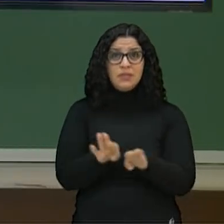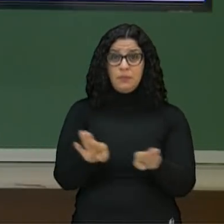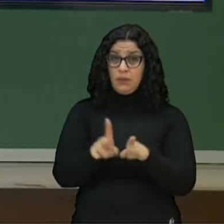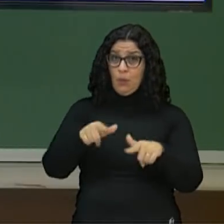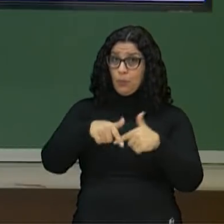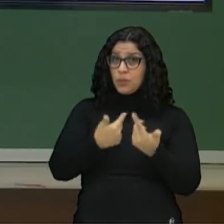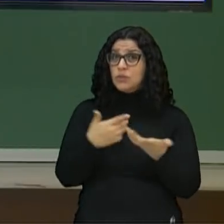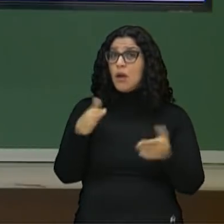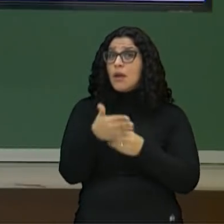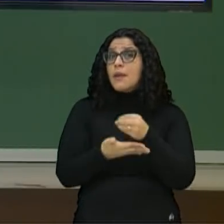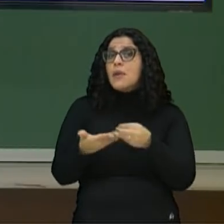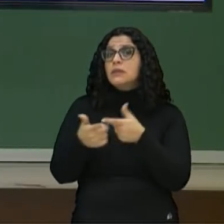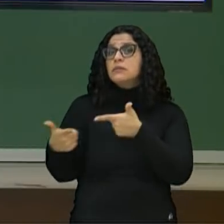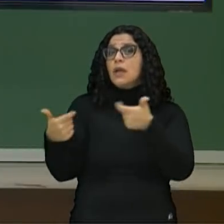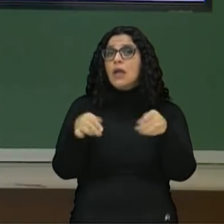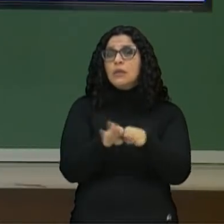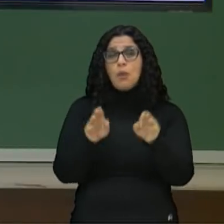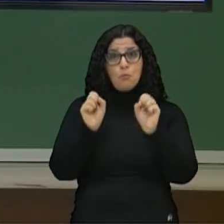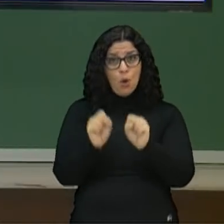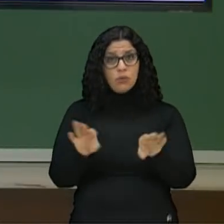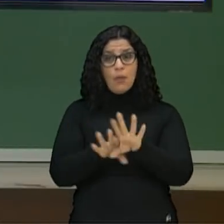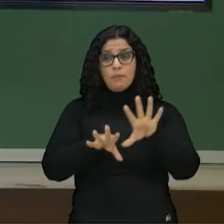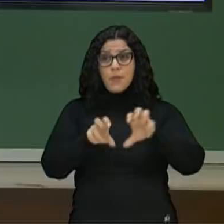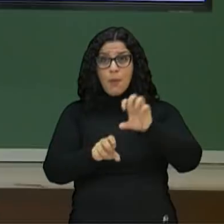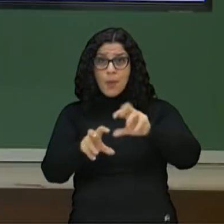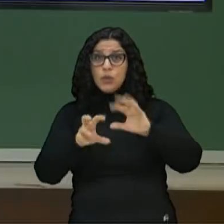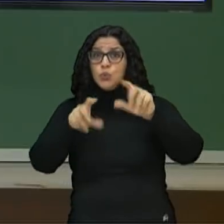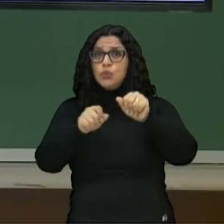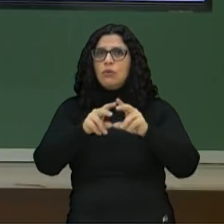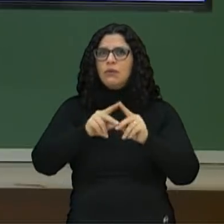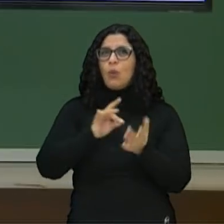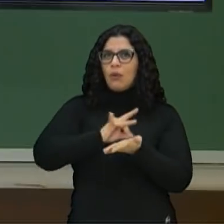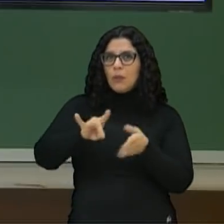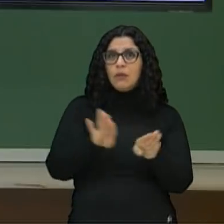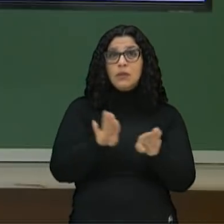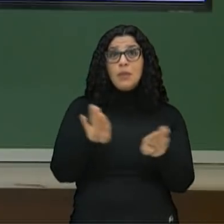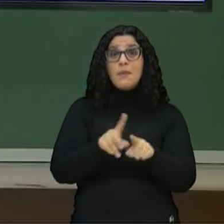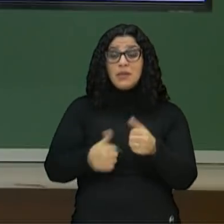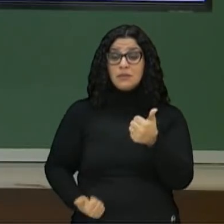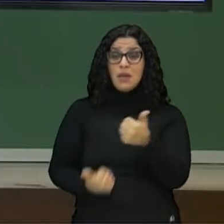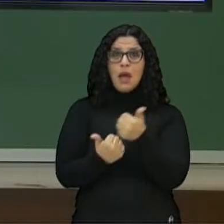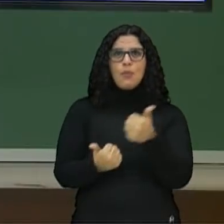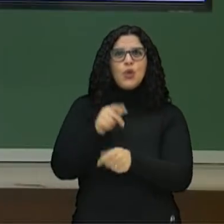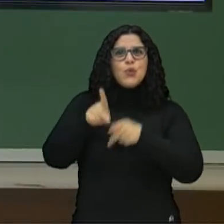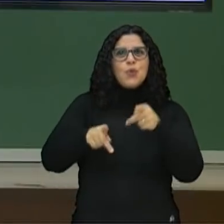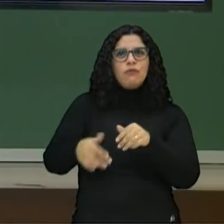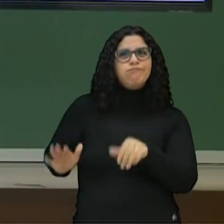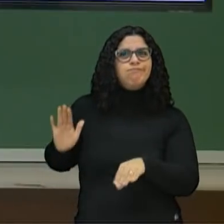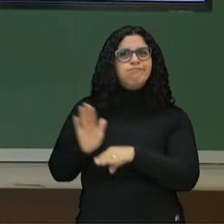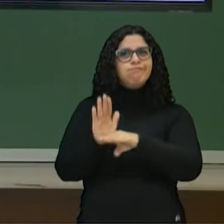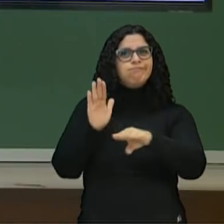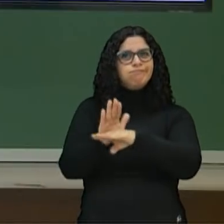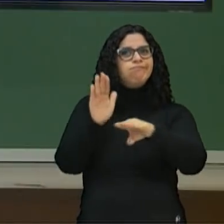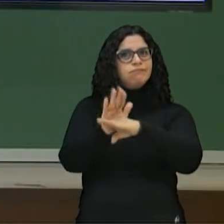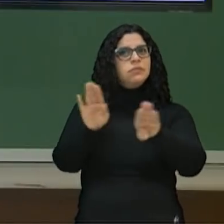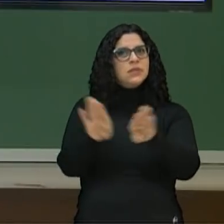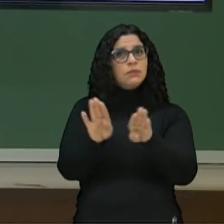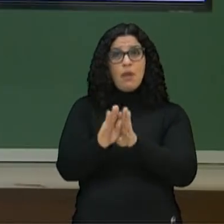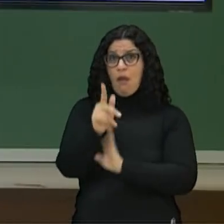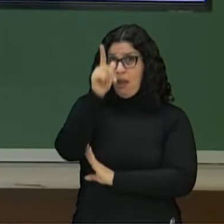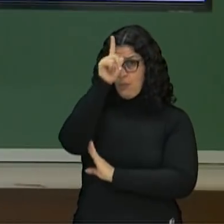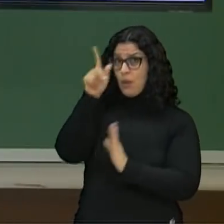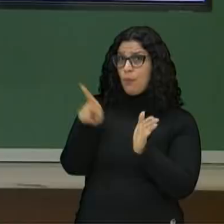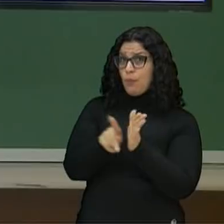elementos essenciais a uma guerra, você podia pegar isso do adversário e ainda o apoio maior do país. No caso